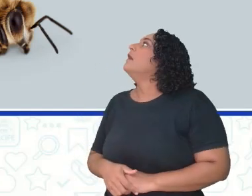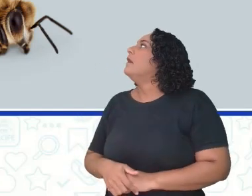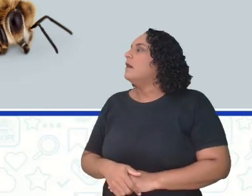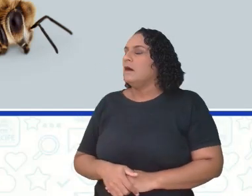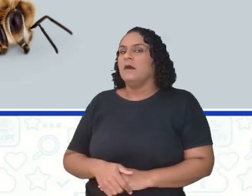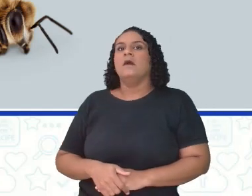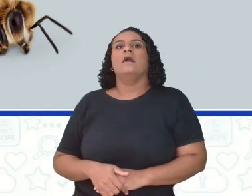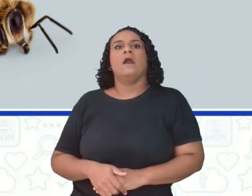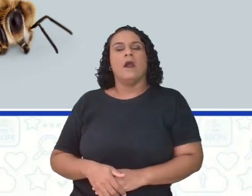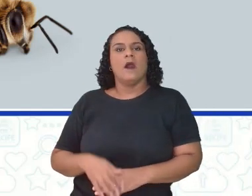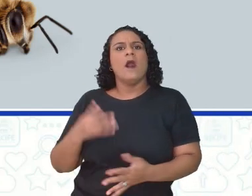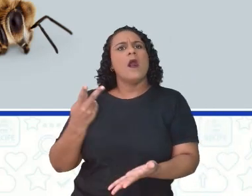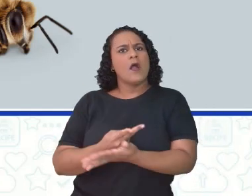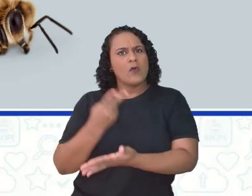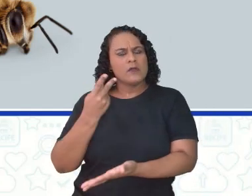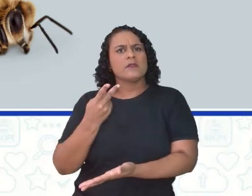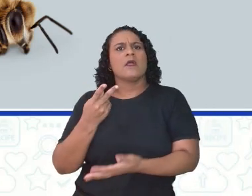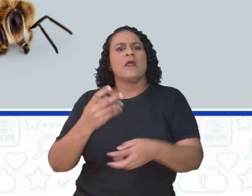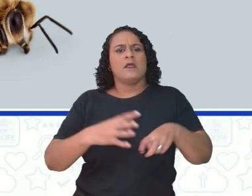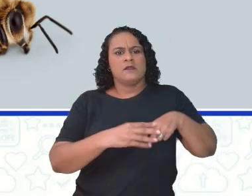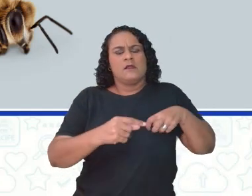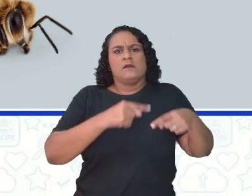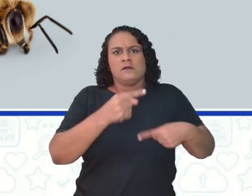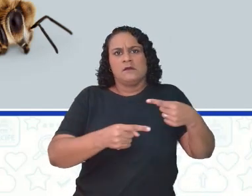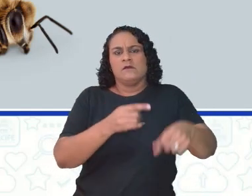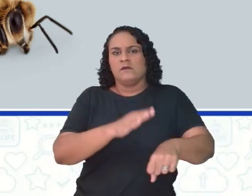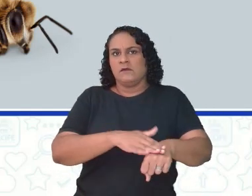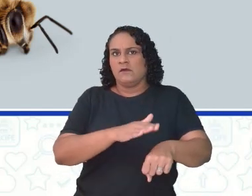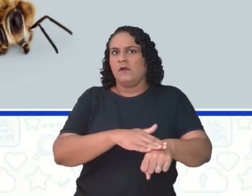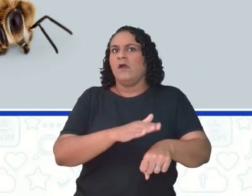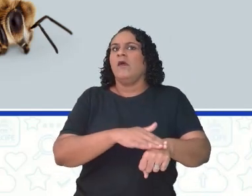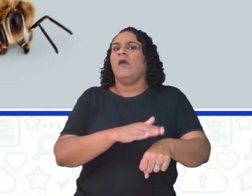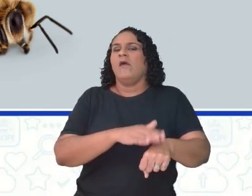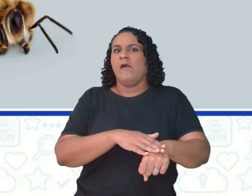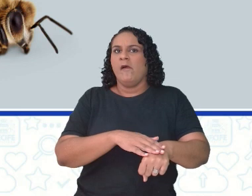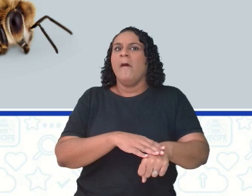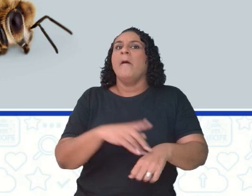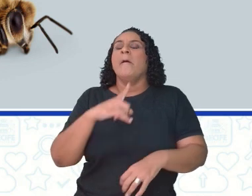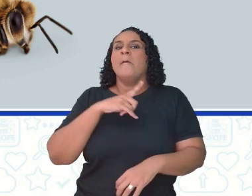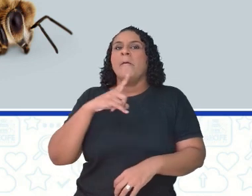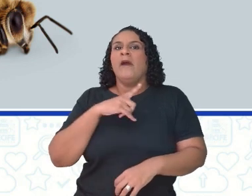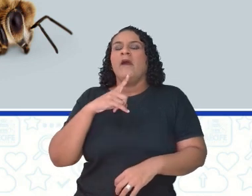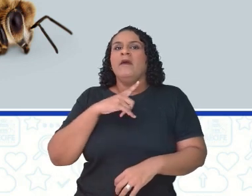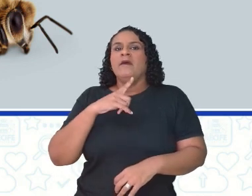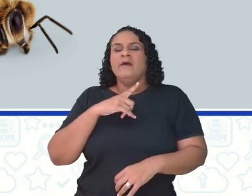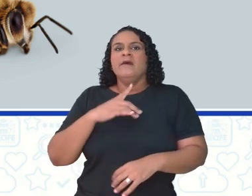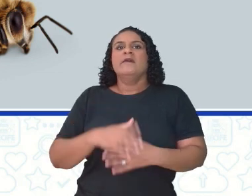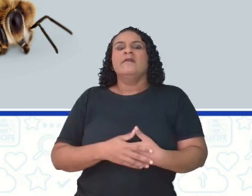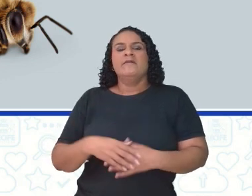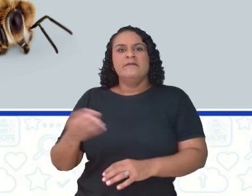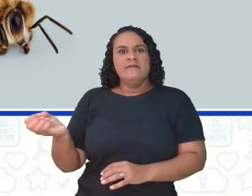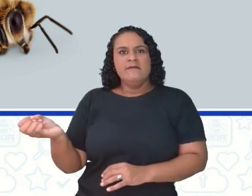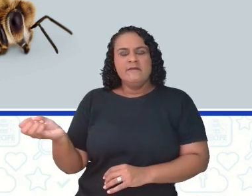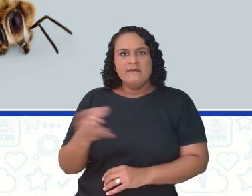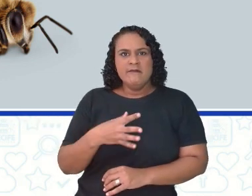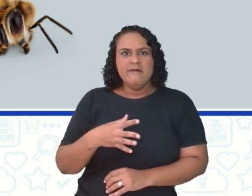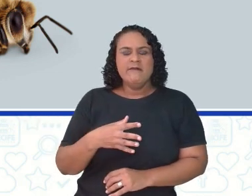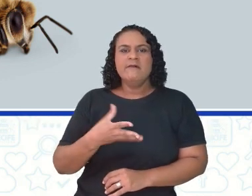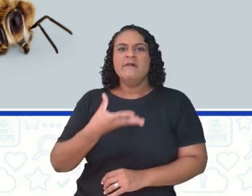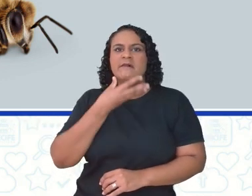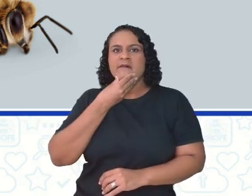fazem a partenogênese, é uma curiosidade aí, para gerar os indivíduos machos. Já as fêmeas são fruto dos